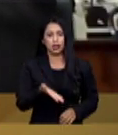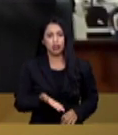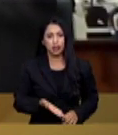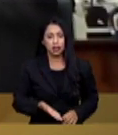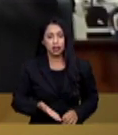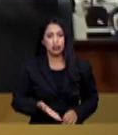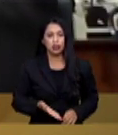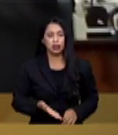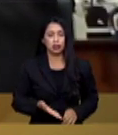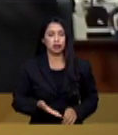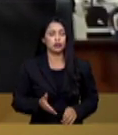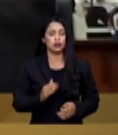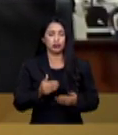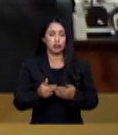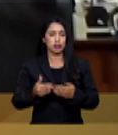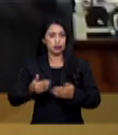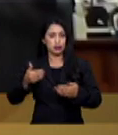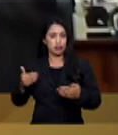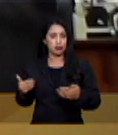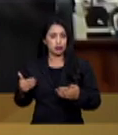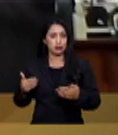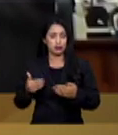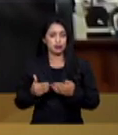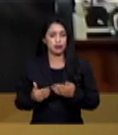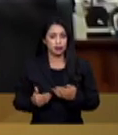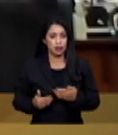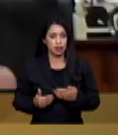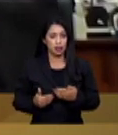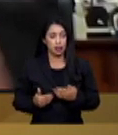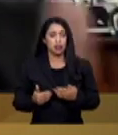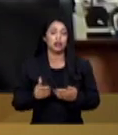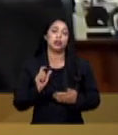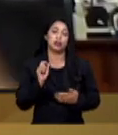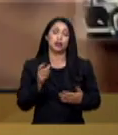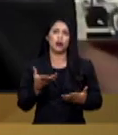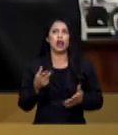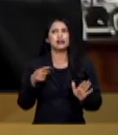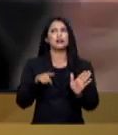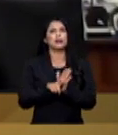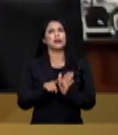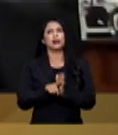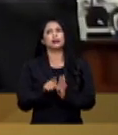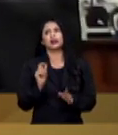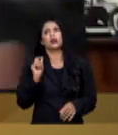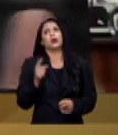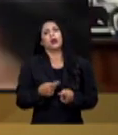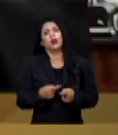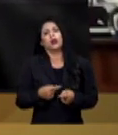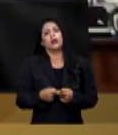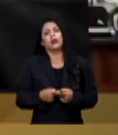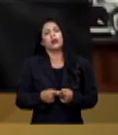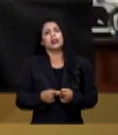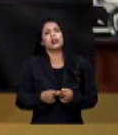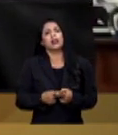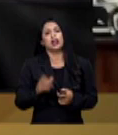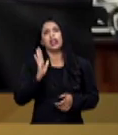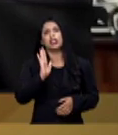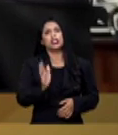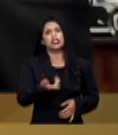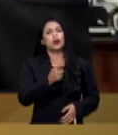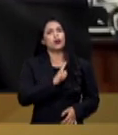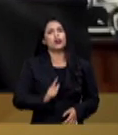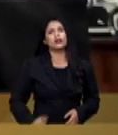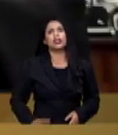eficácia ex tunc. E aí pergunta-se, e vai se perguntando, então, o que que faz com os governantes que foram